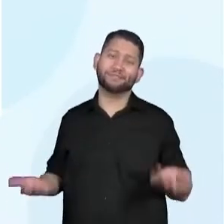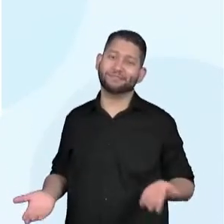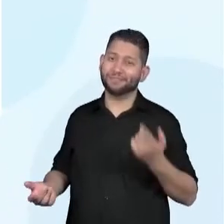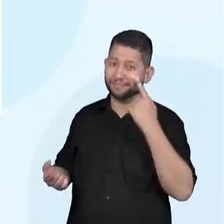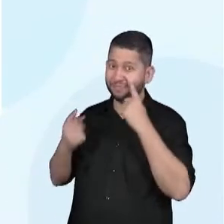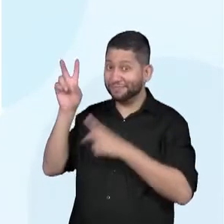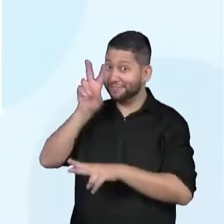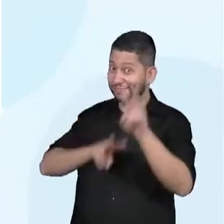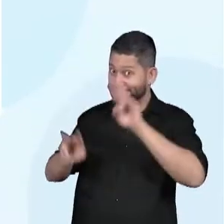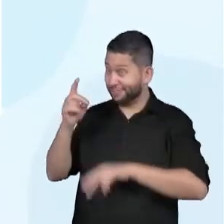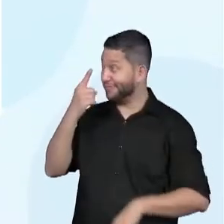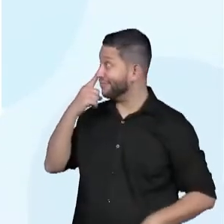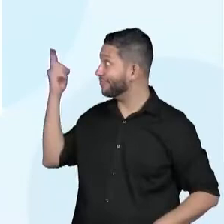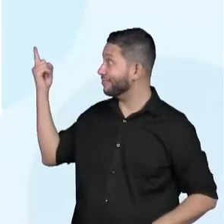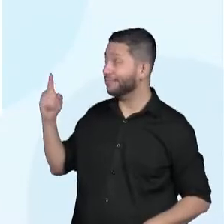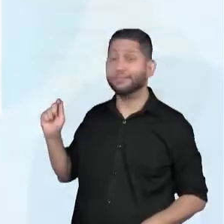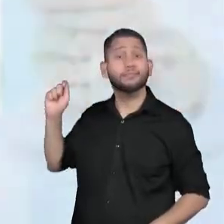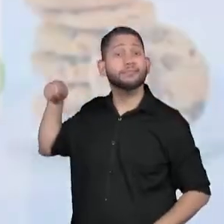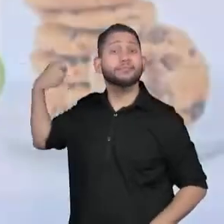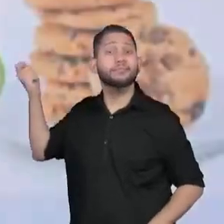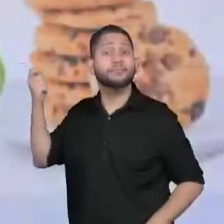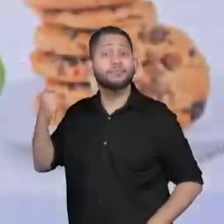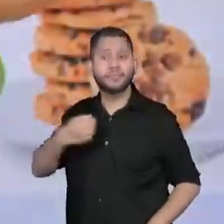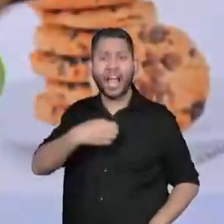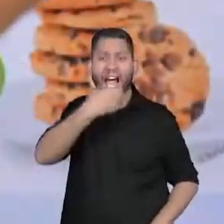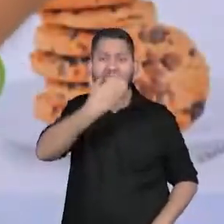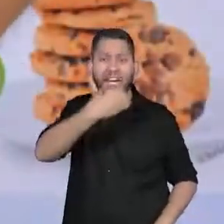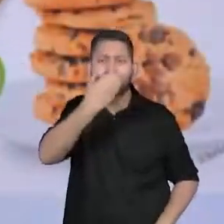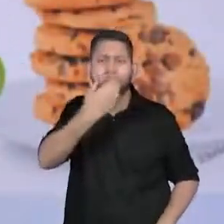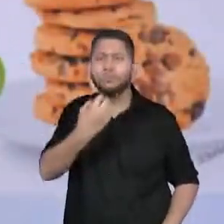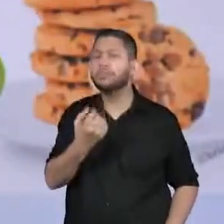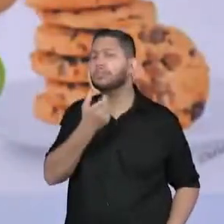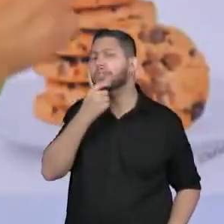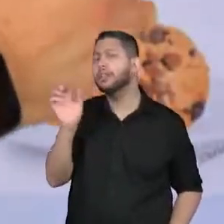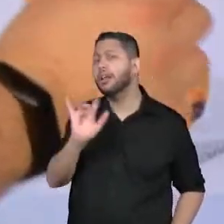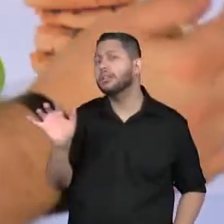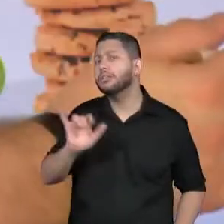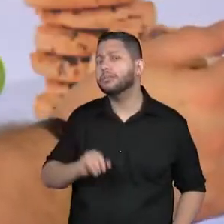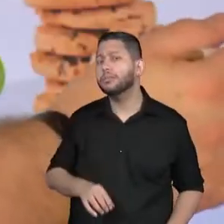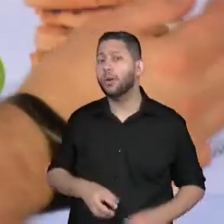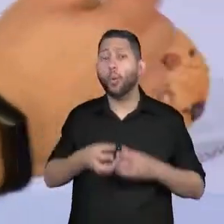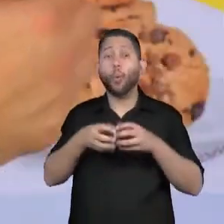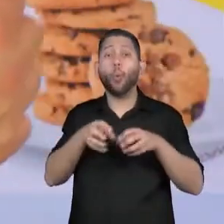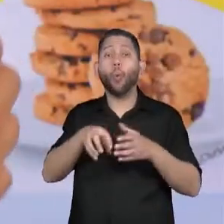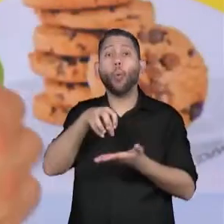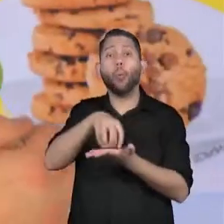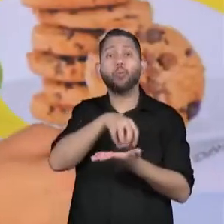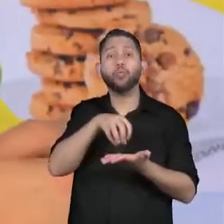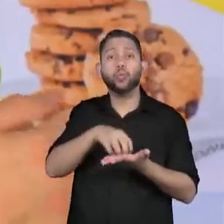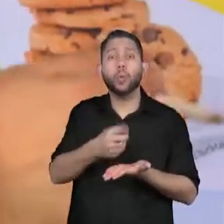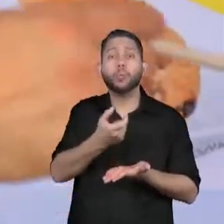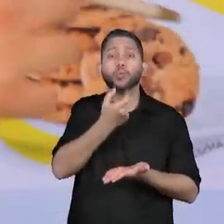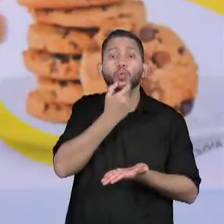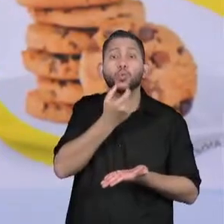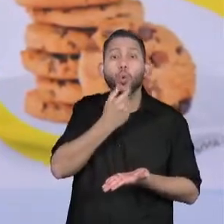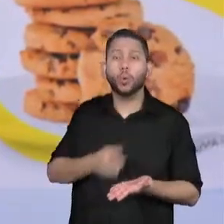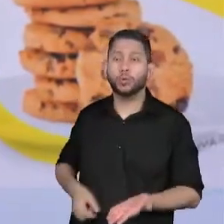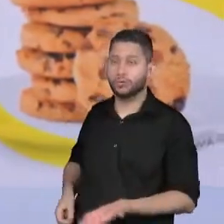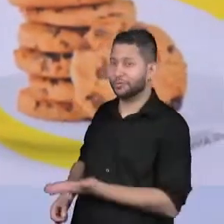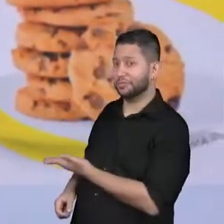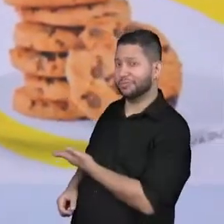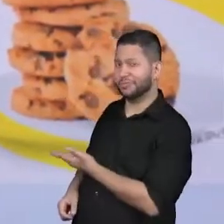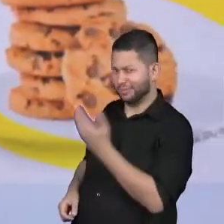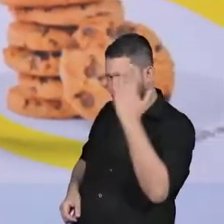aqui com maçã. Sei falar maçã em inglês? Ovos. Biscoito. É o título da nossa aula,